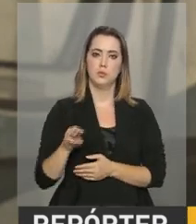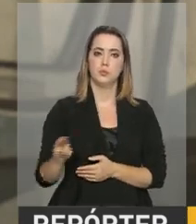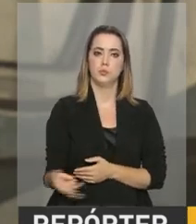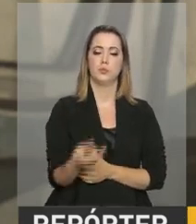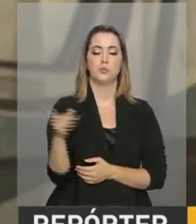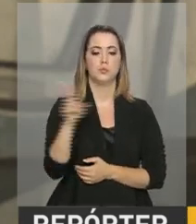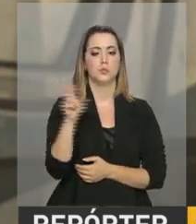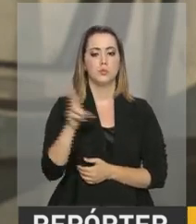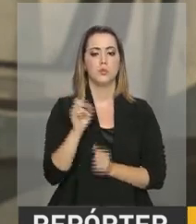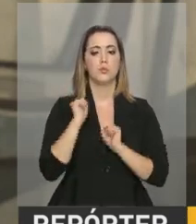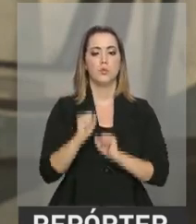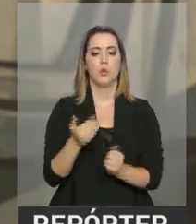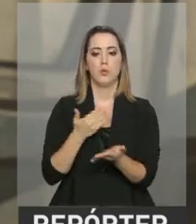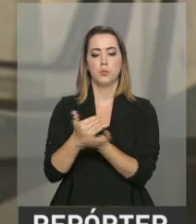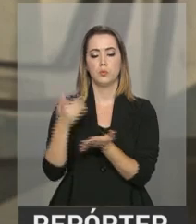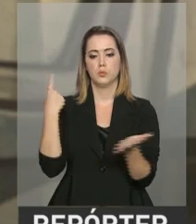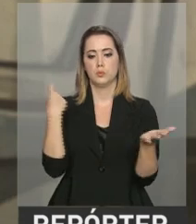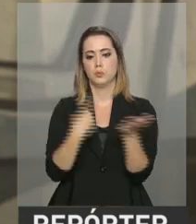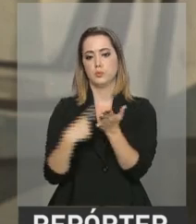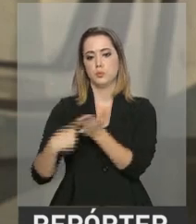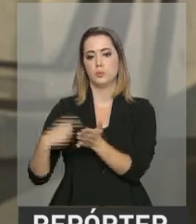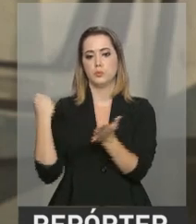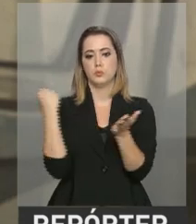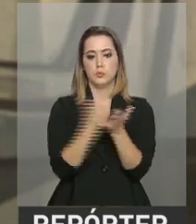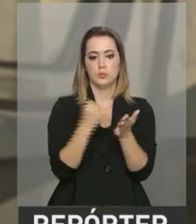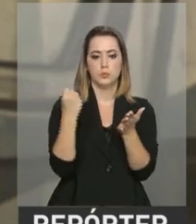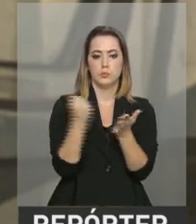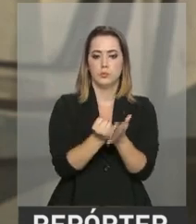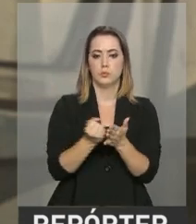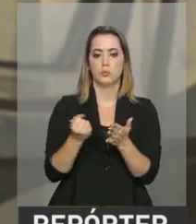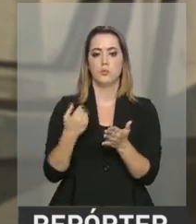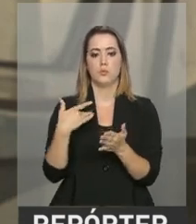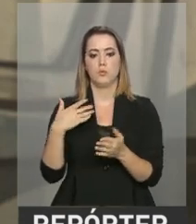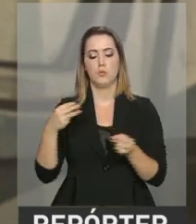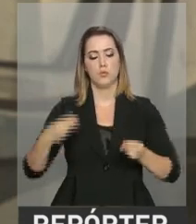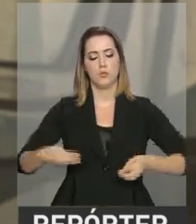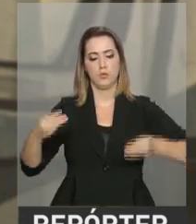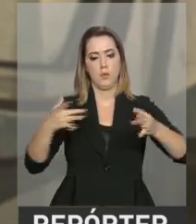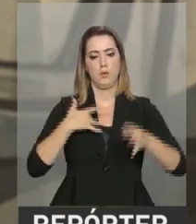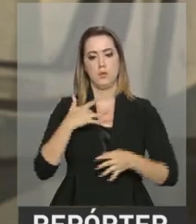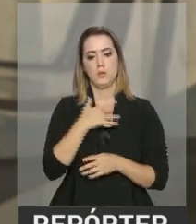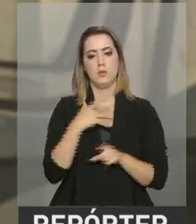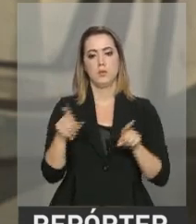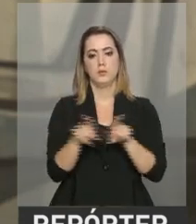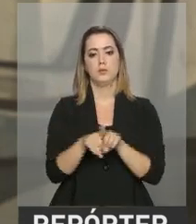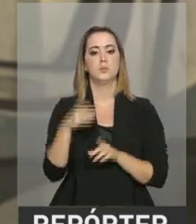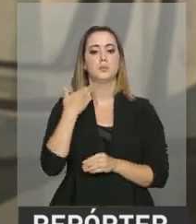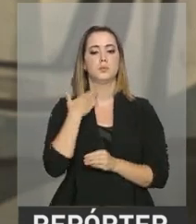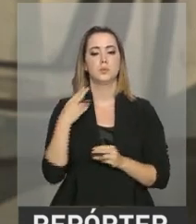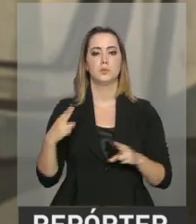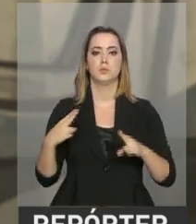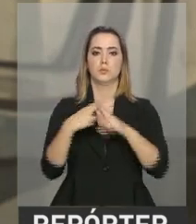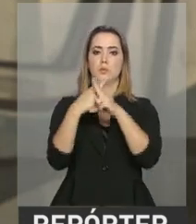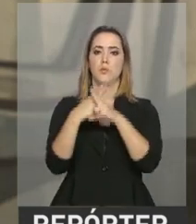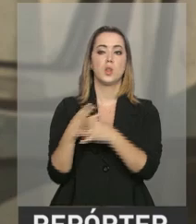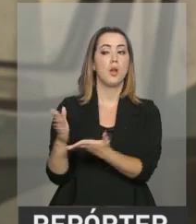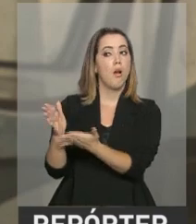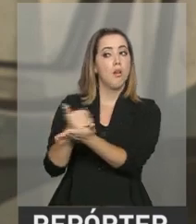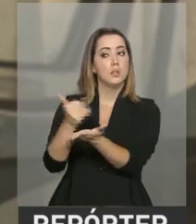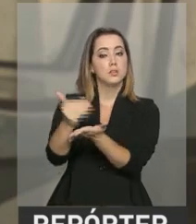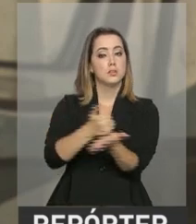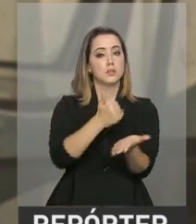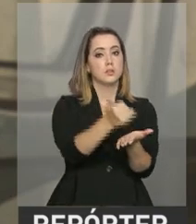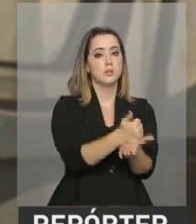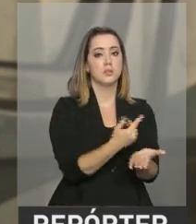possível graças a um convênio entre o Ministério da Saúde e a Caixa Econômica Federal por meio dele a instituição consegue antecipar os recursos que